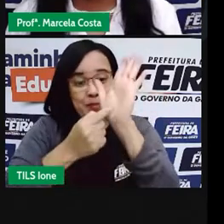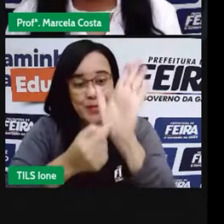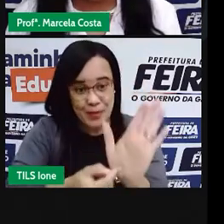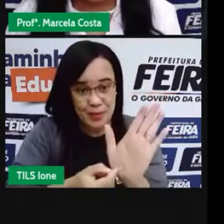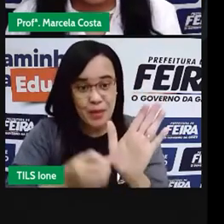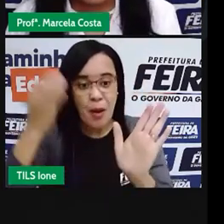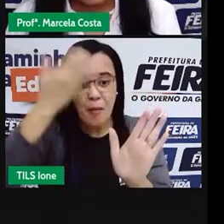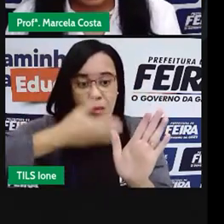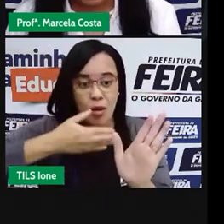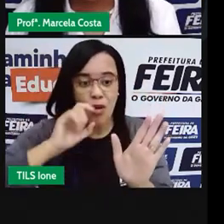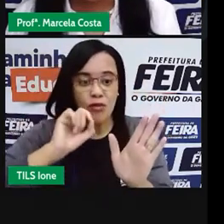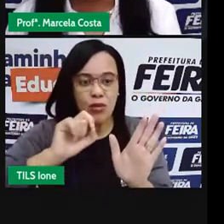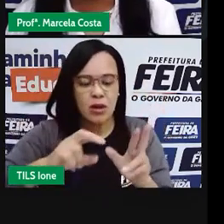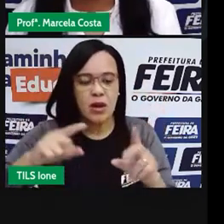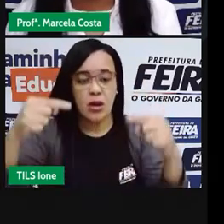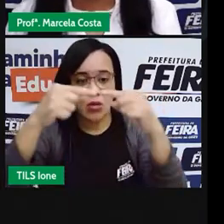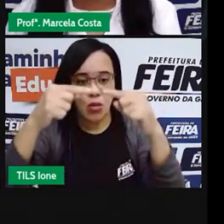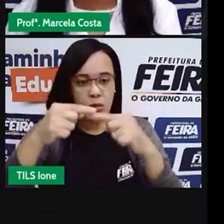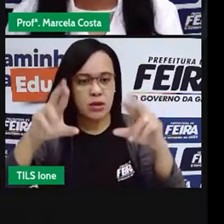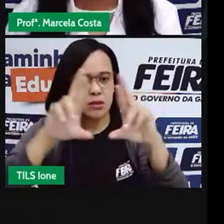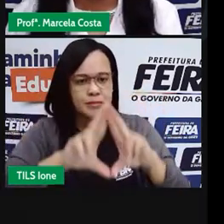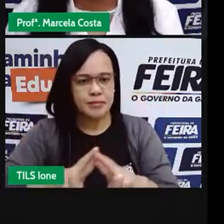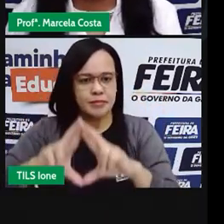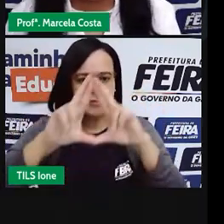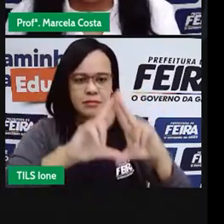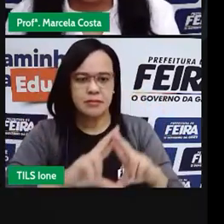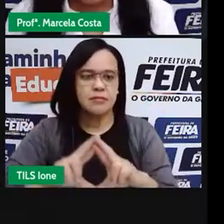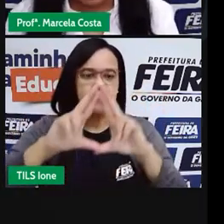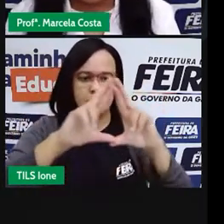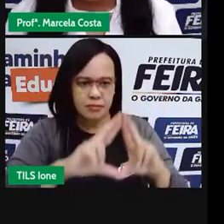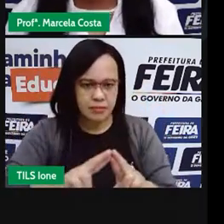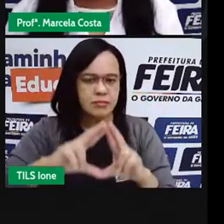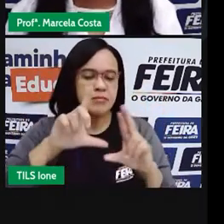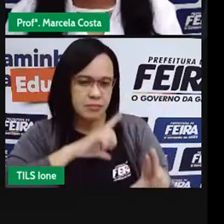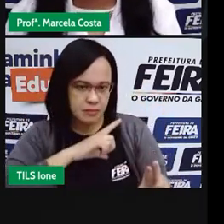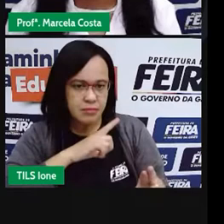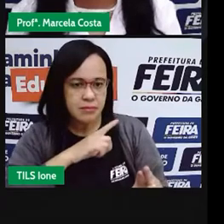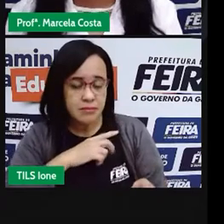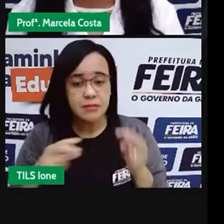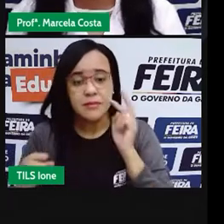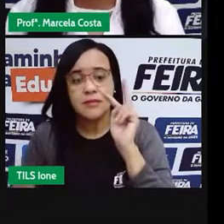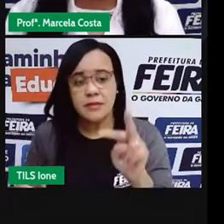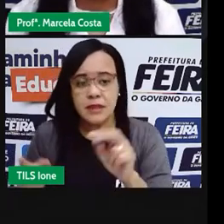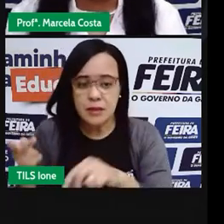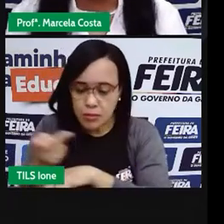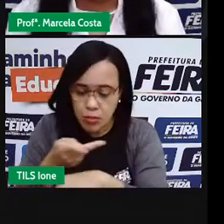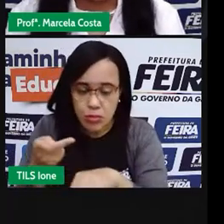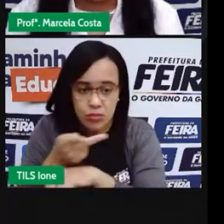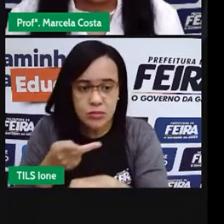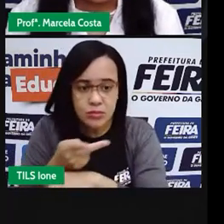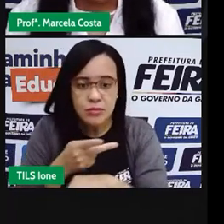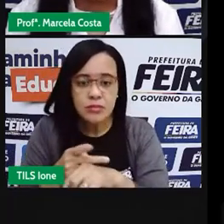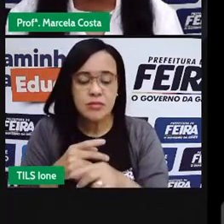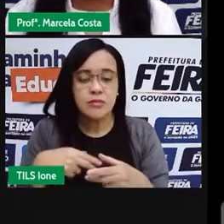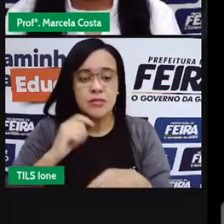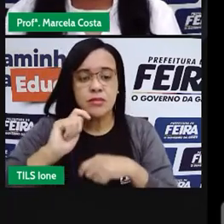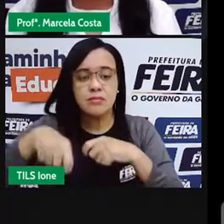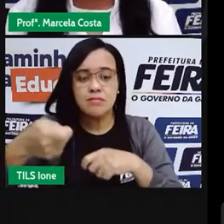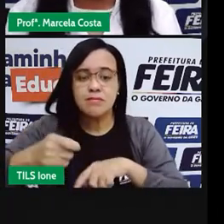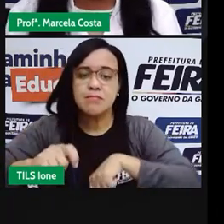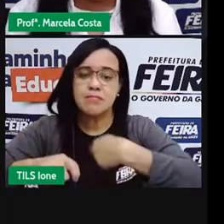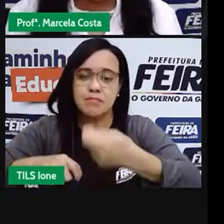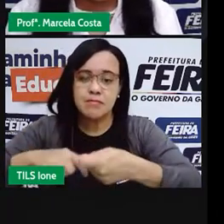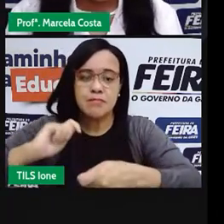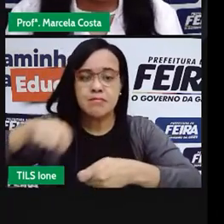embalagens recicláveis. Então, você pode procurar por este símbolo aqui, que